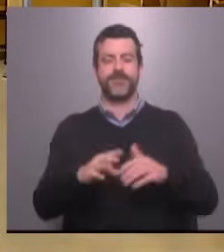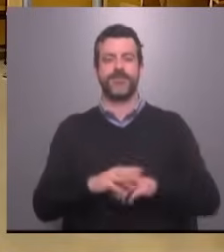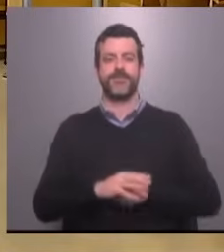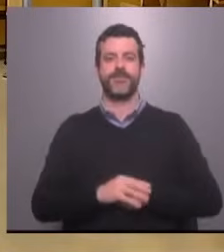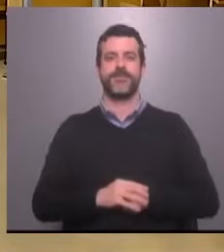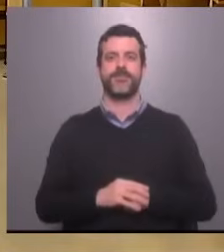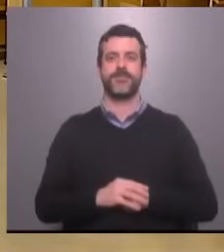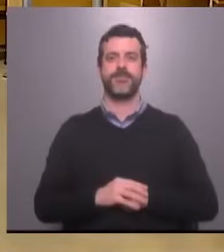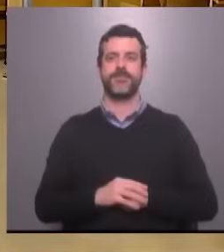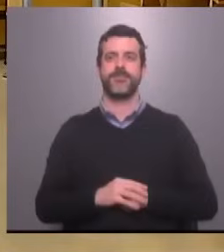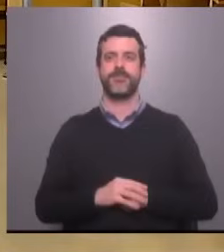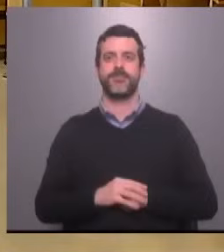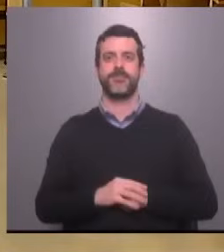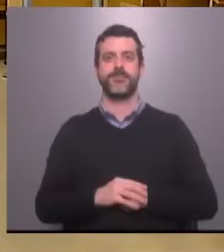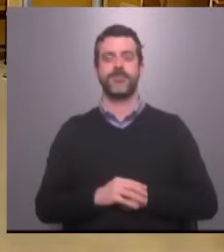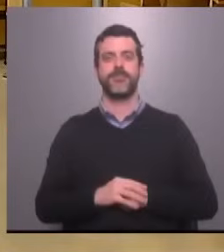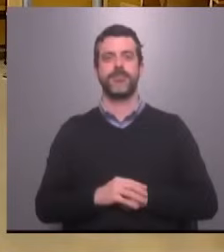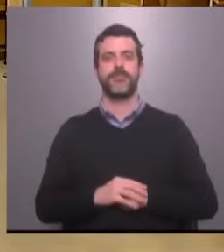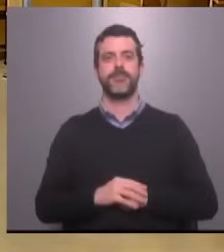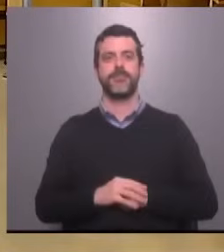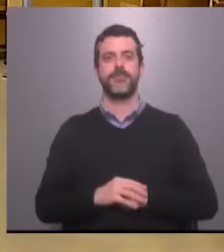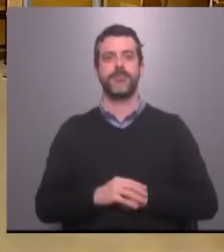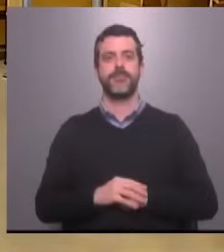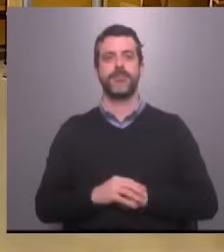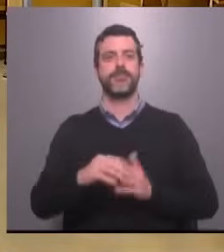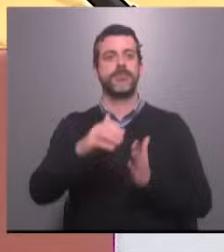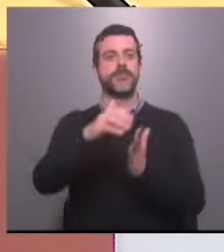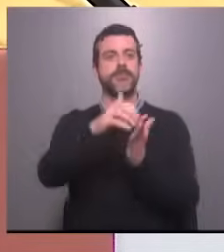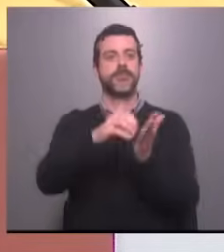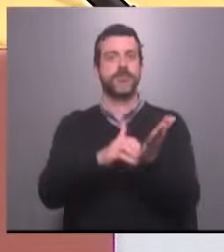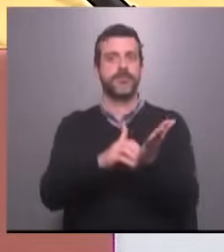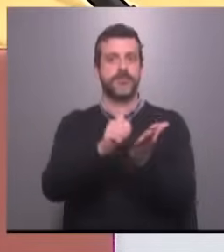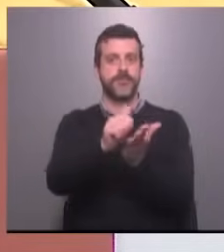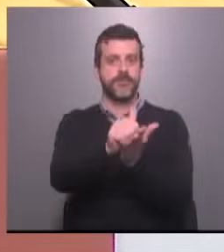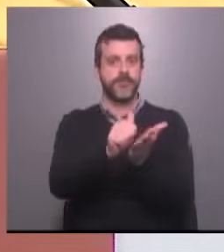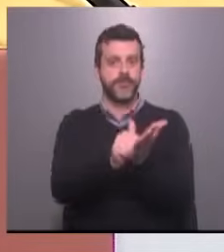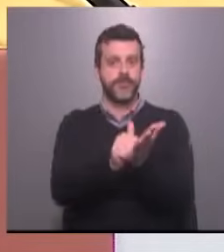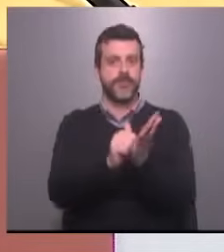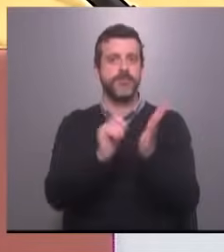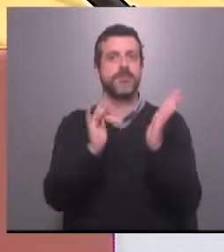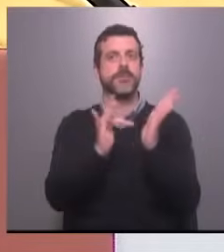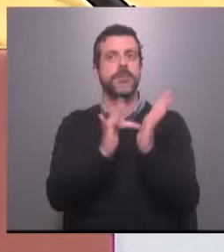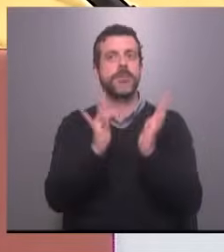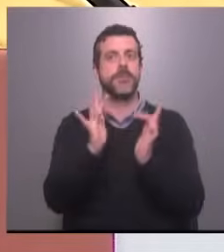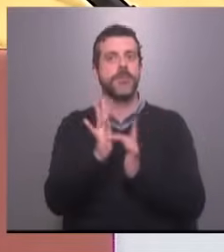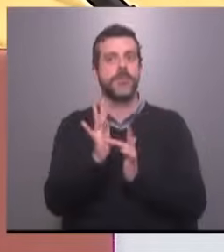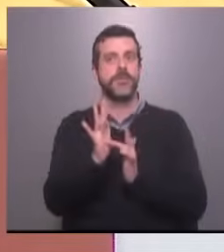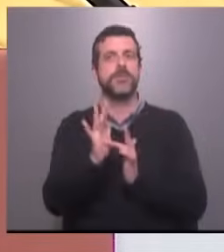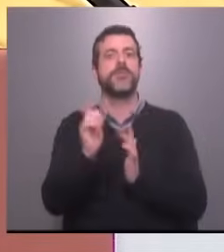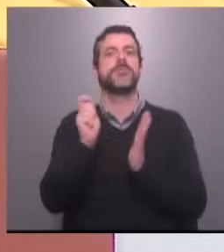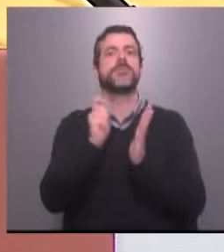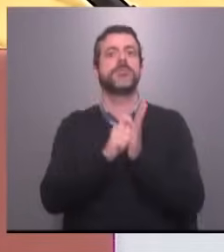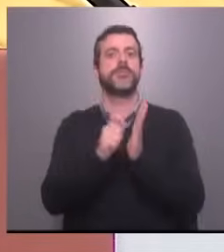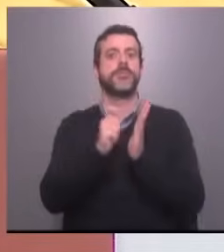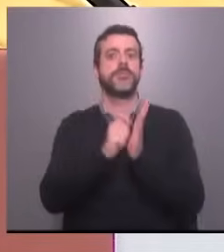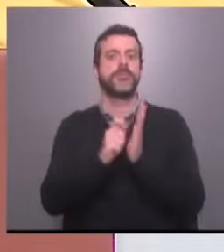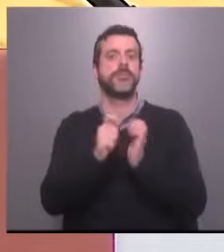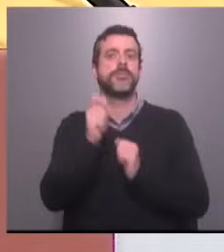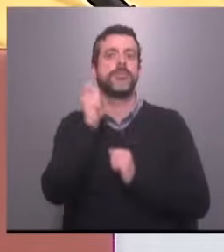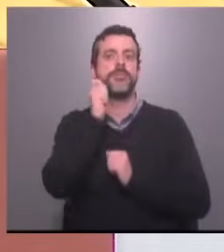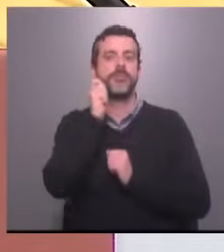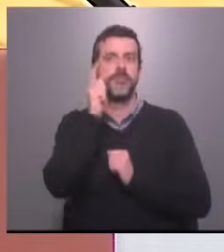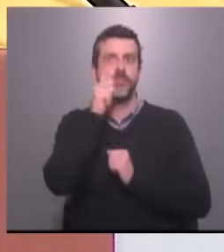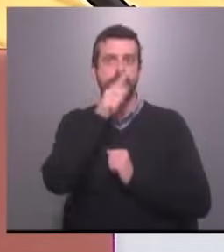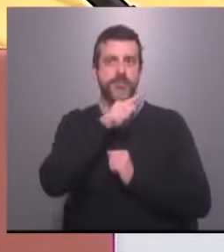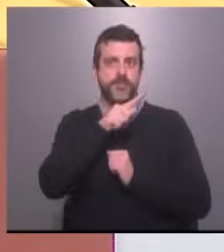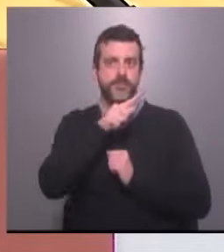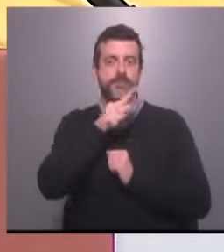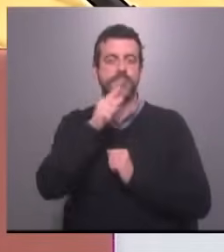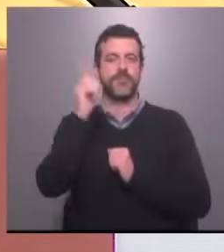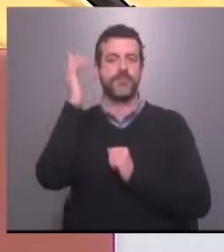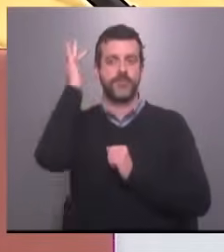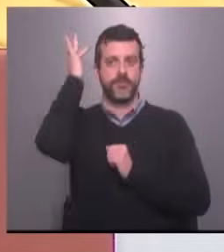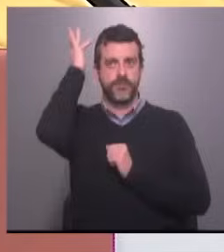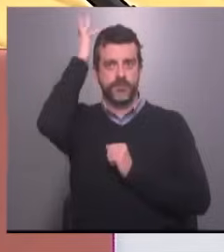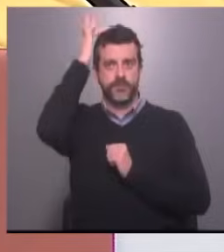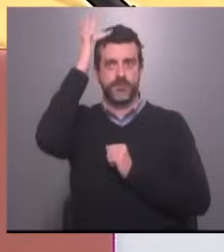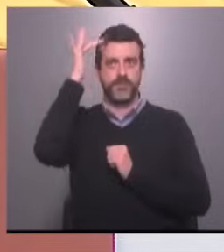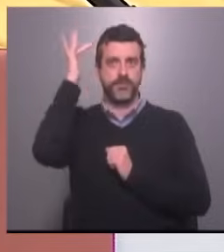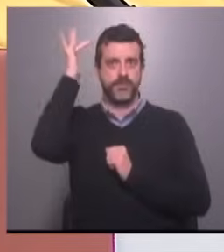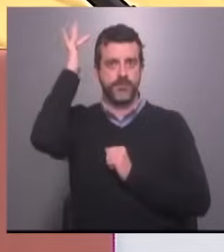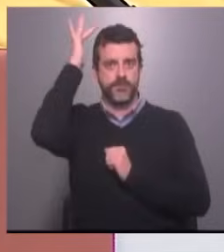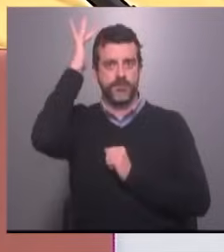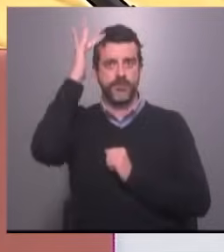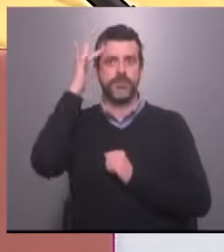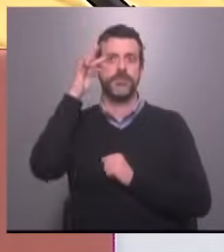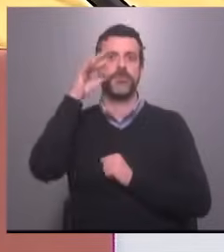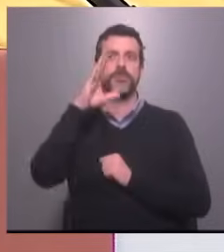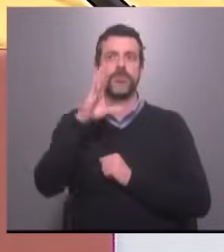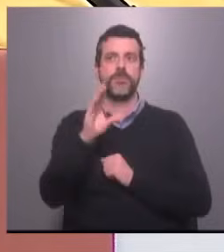Ele está no meio de nós. Evangelho de nosso Senhor Jesus